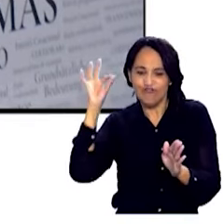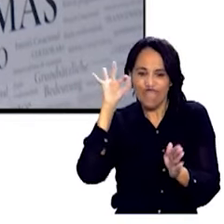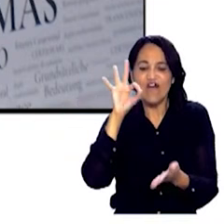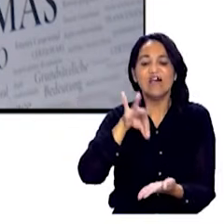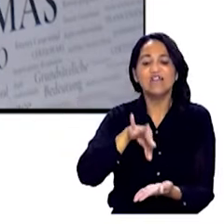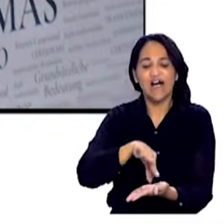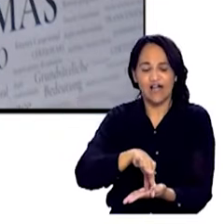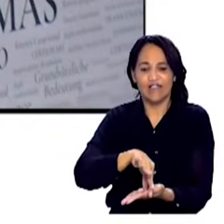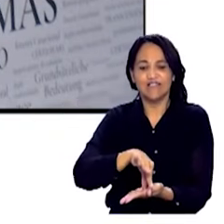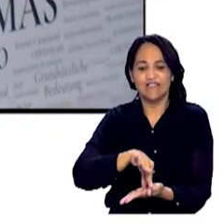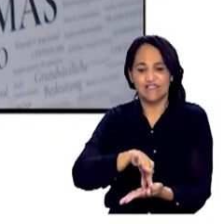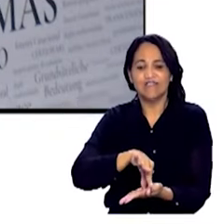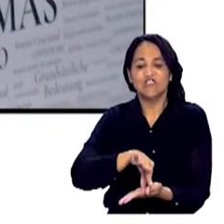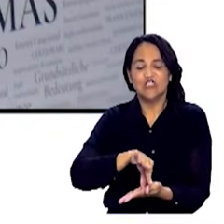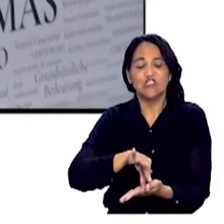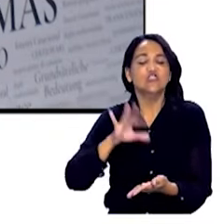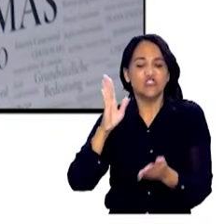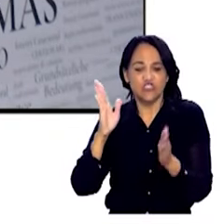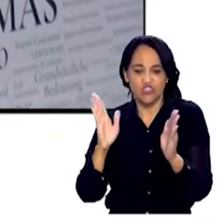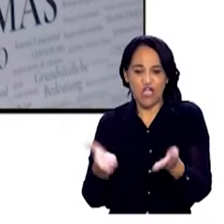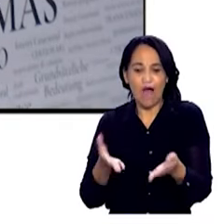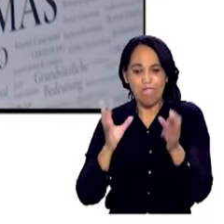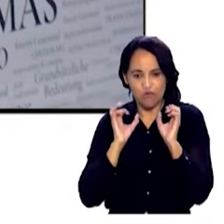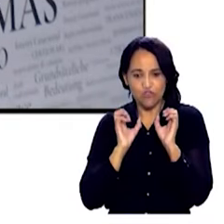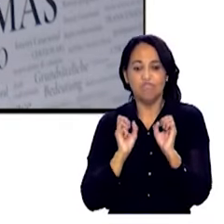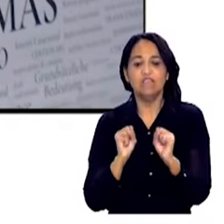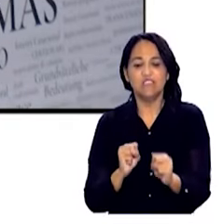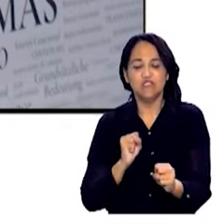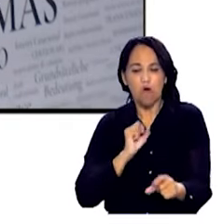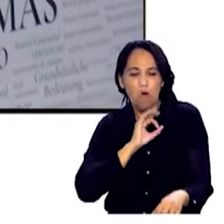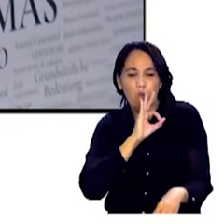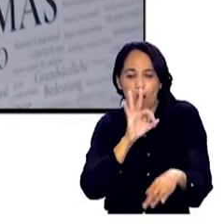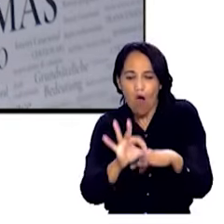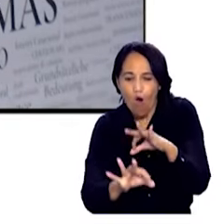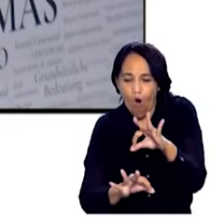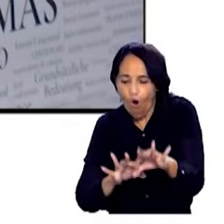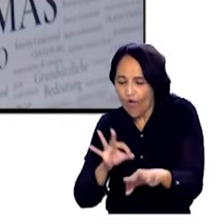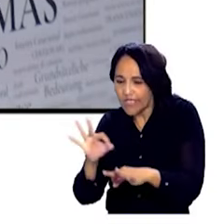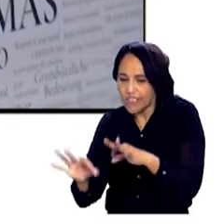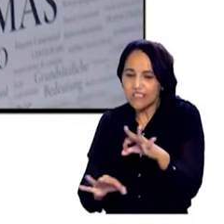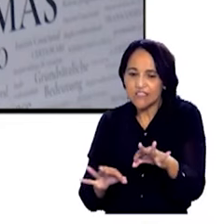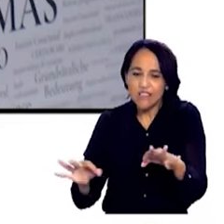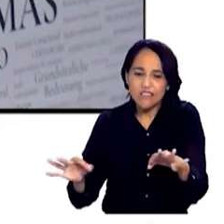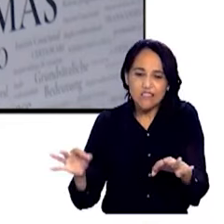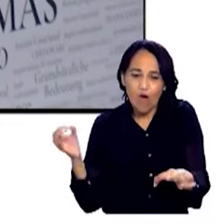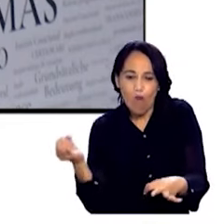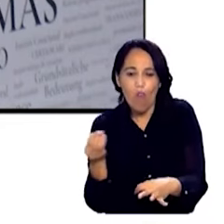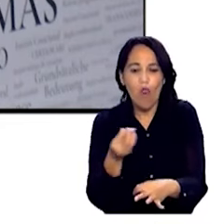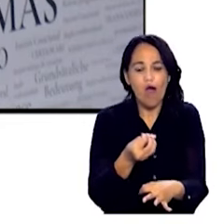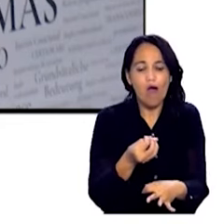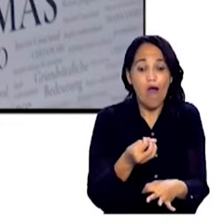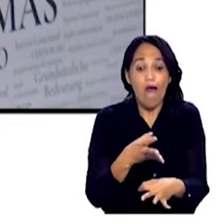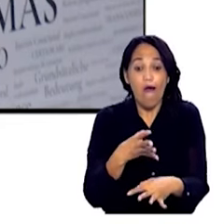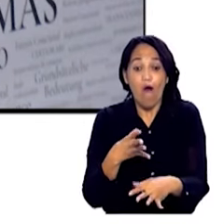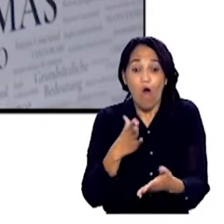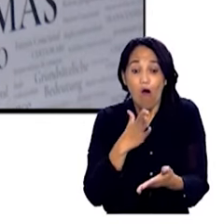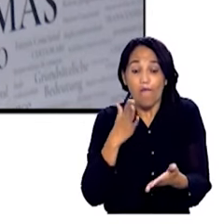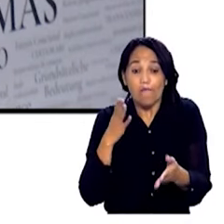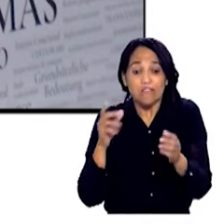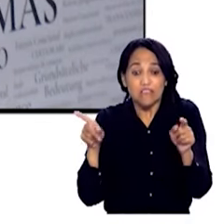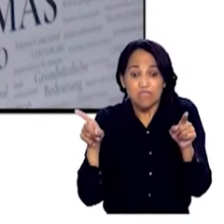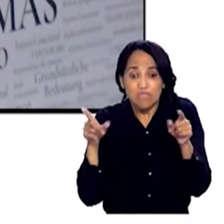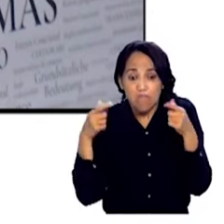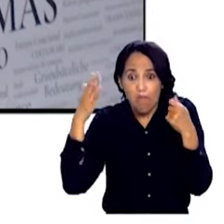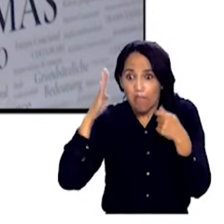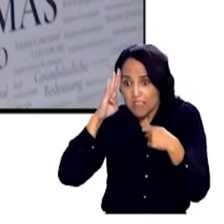houve um reordenamento que nós tantos aqui eh a começar pela forma de escolha e acesso